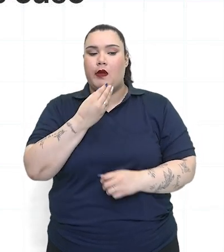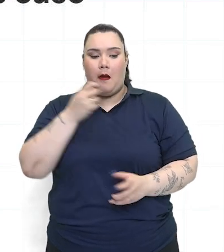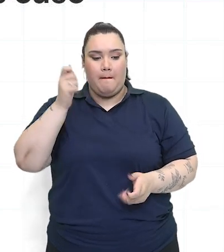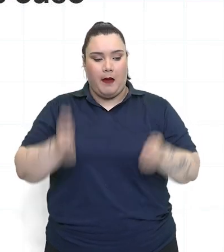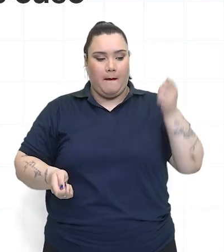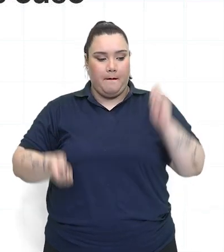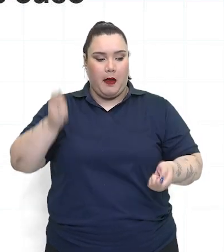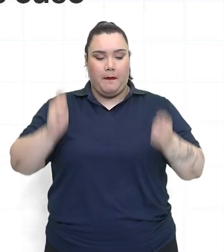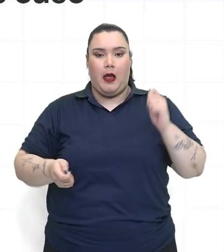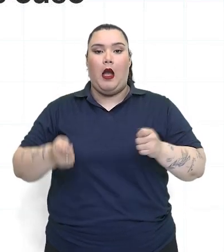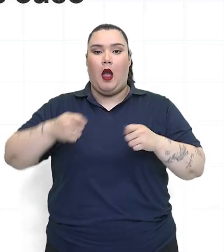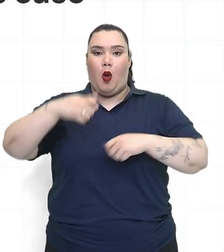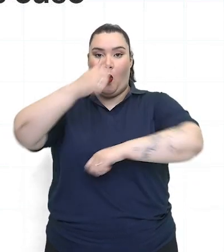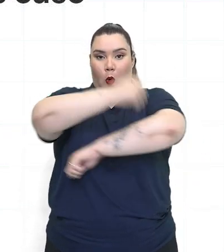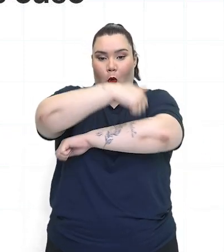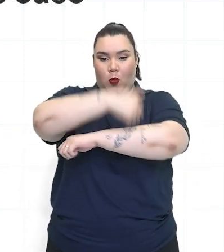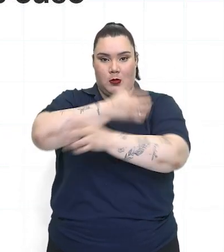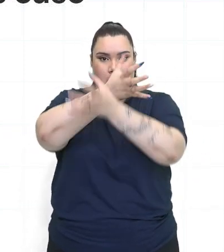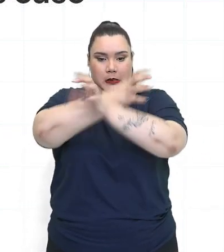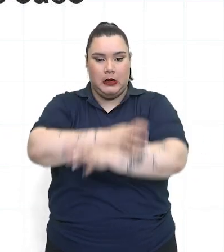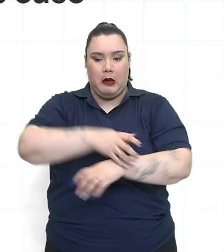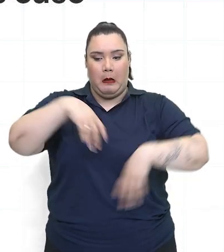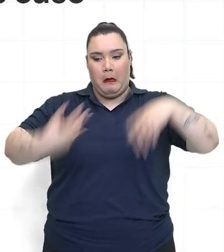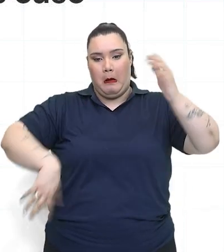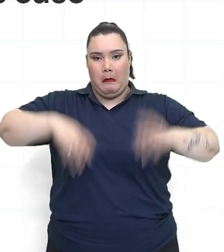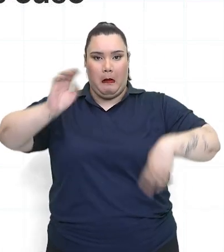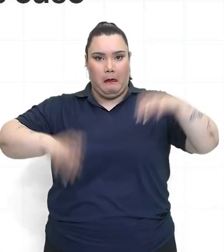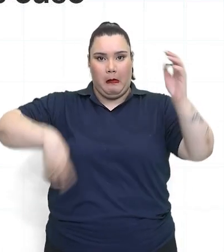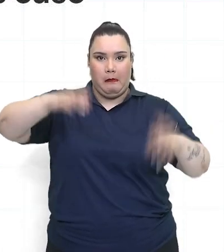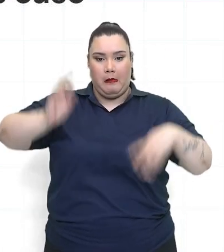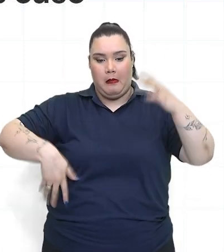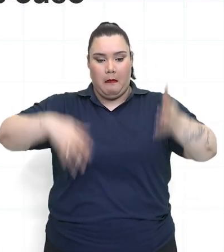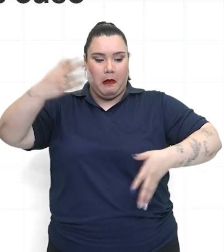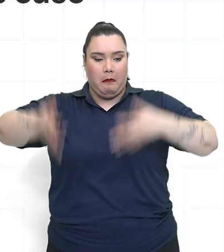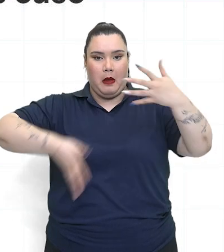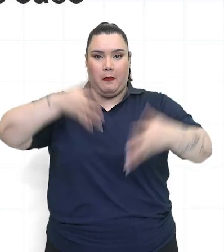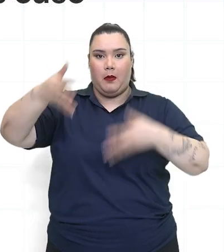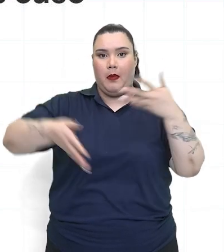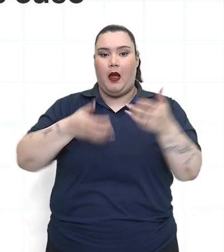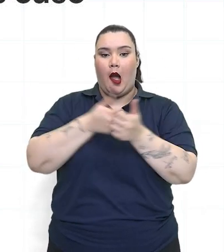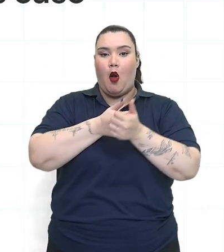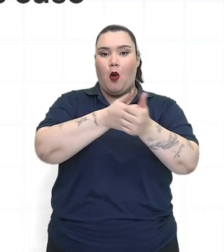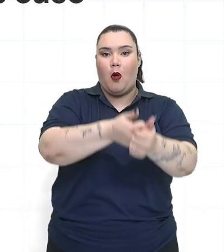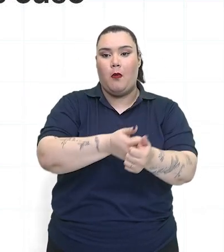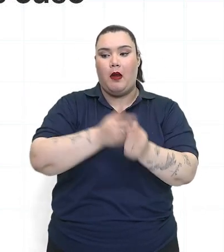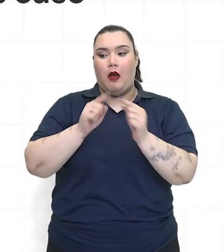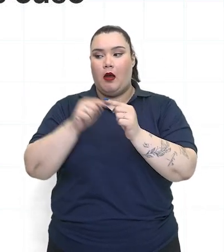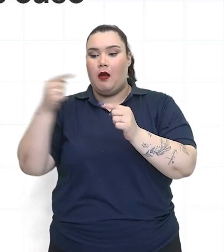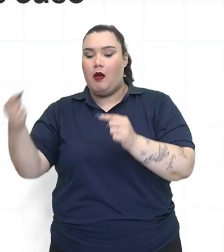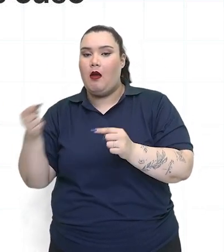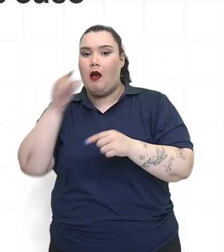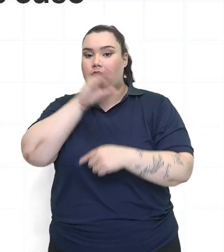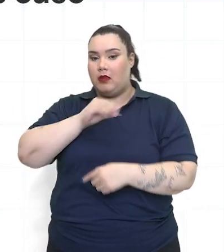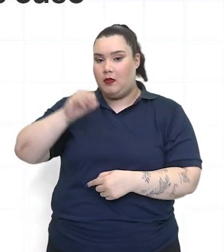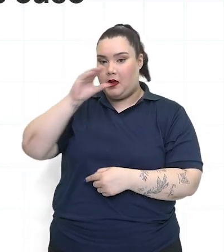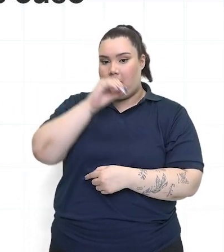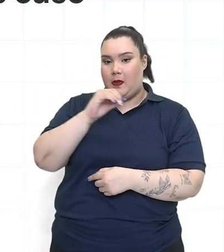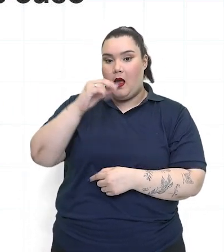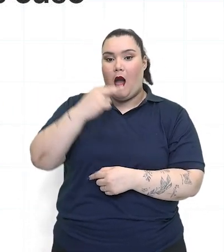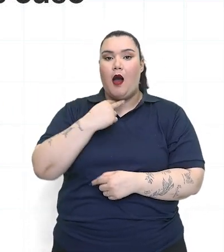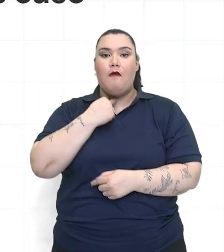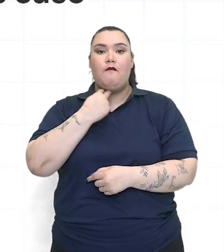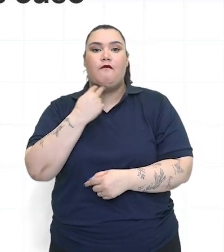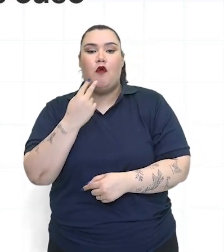dar suporte, para acompanhar a fala de Valfrido, o outro menino, né? E a voz rouca e